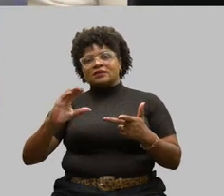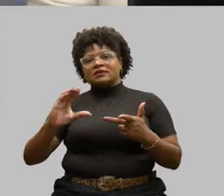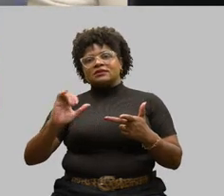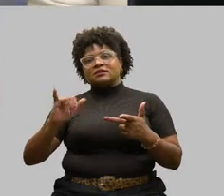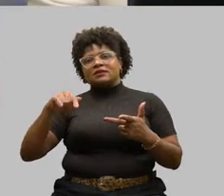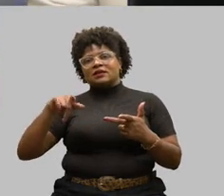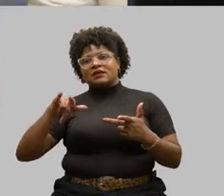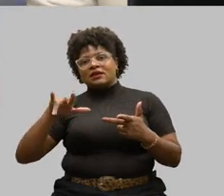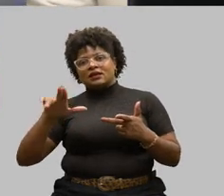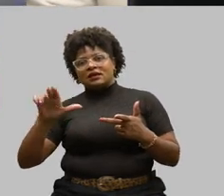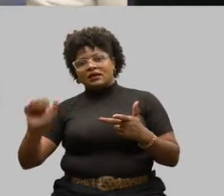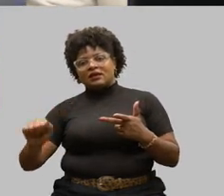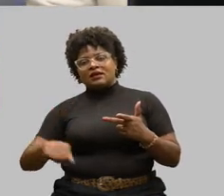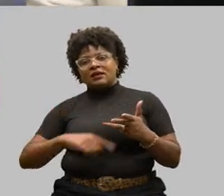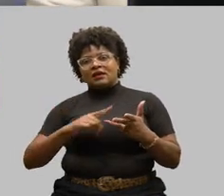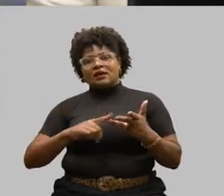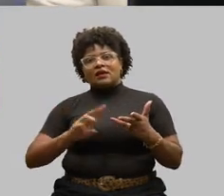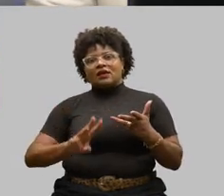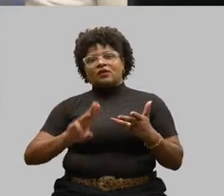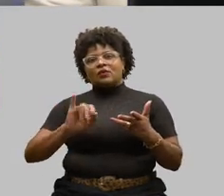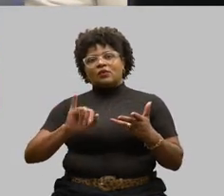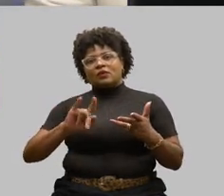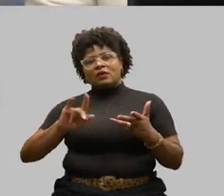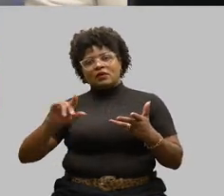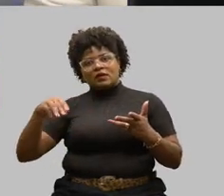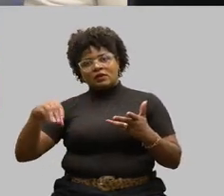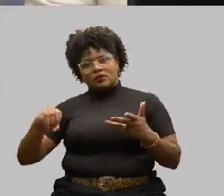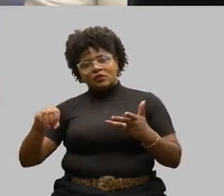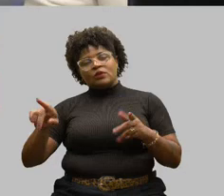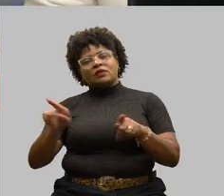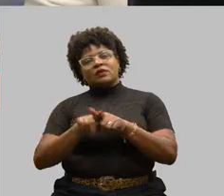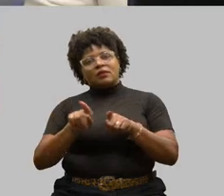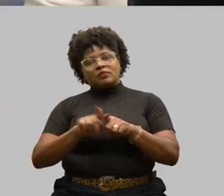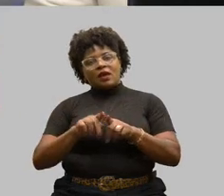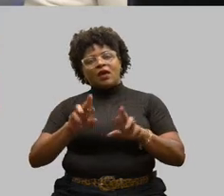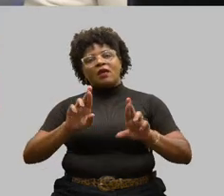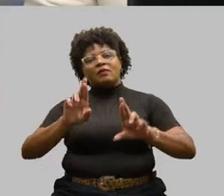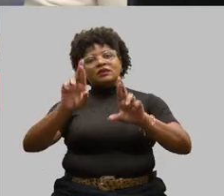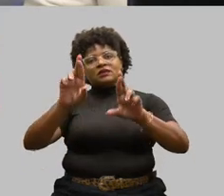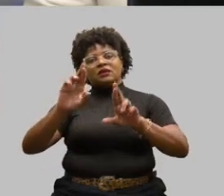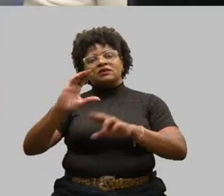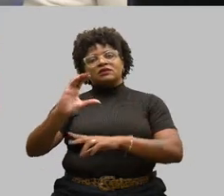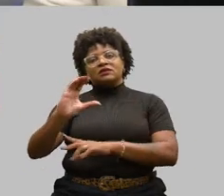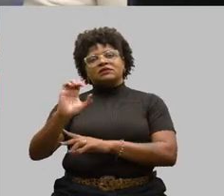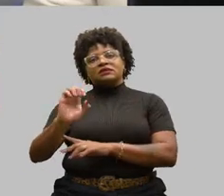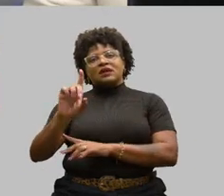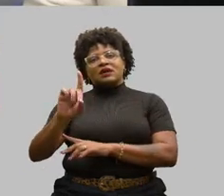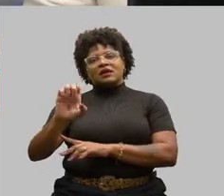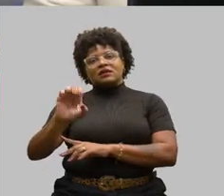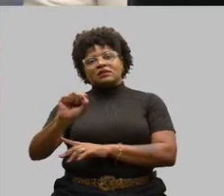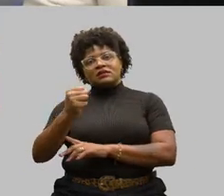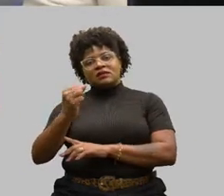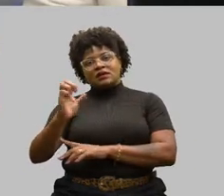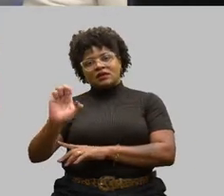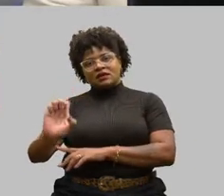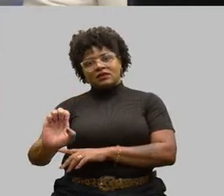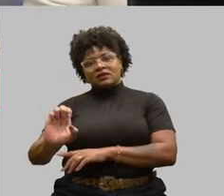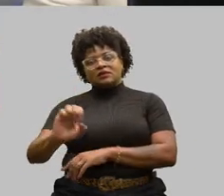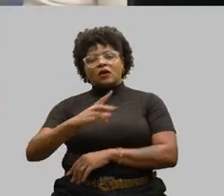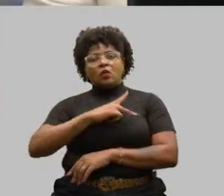Duílio que se faz presente também representando a sedese nosso presidente Dr